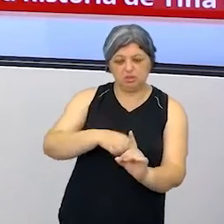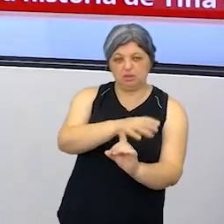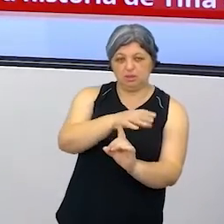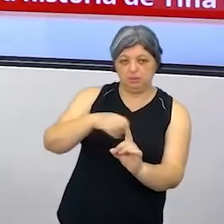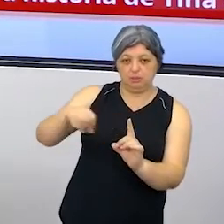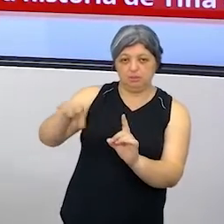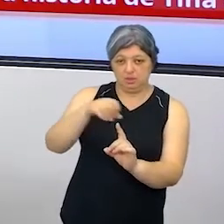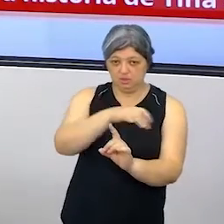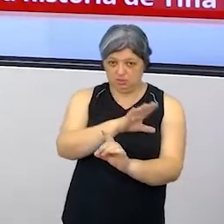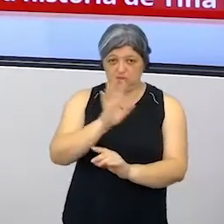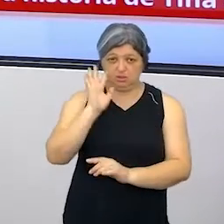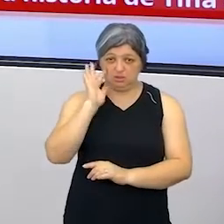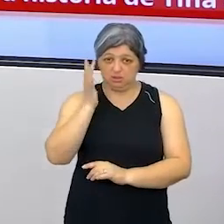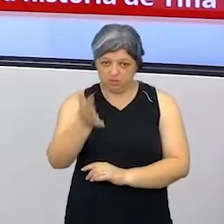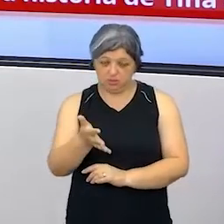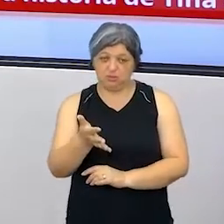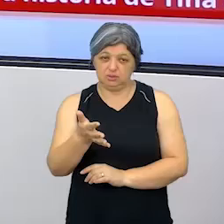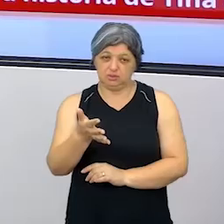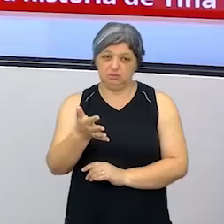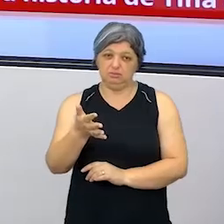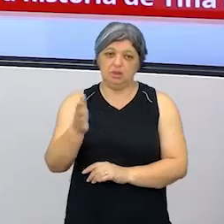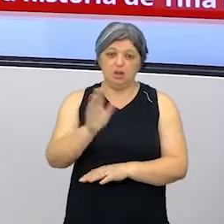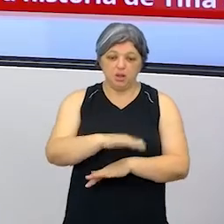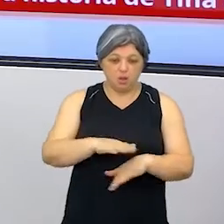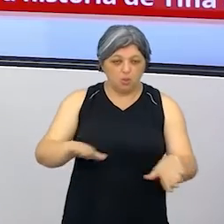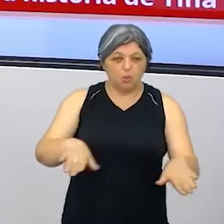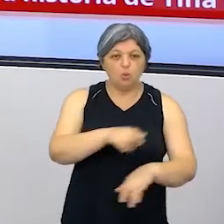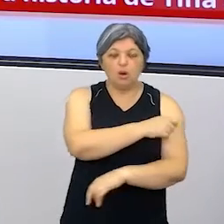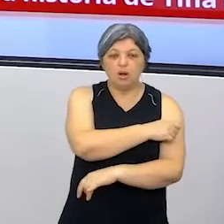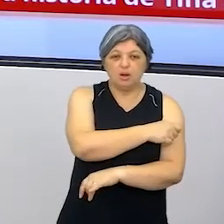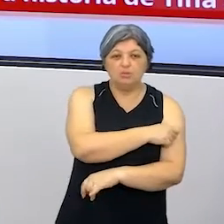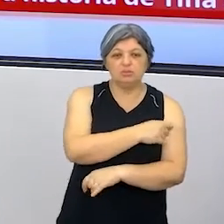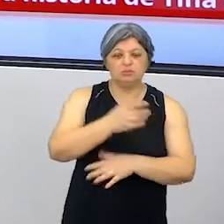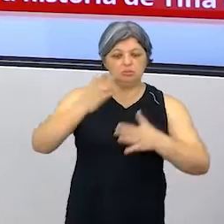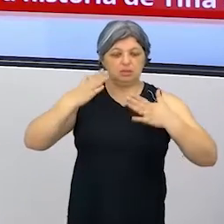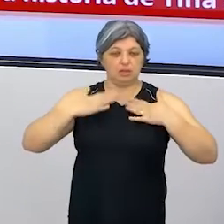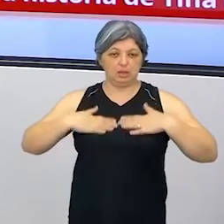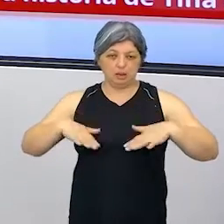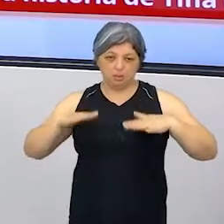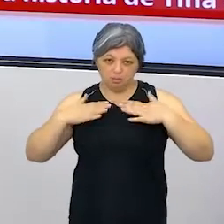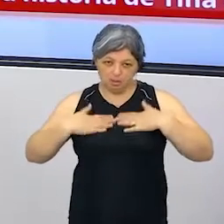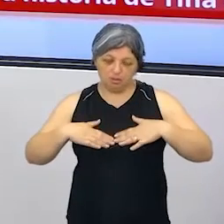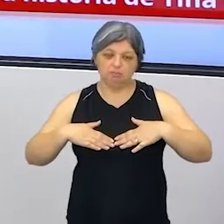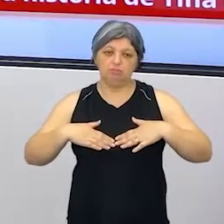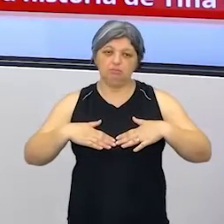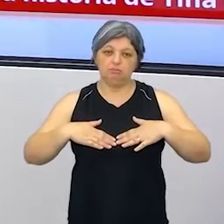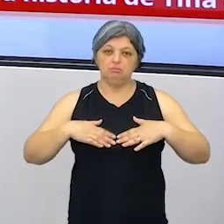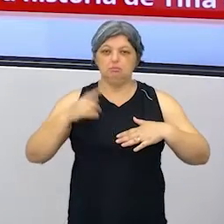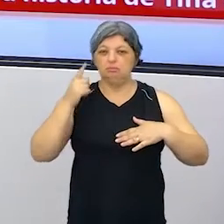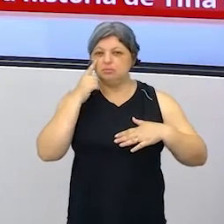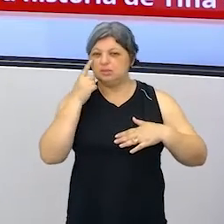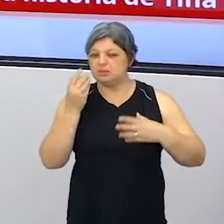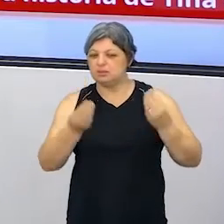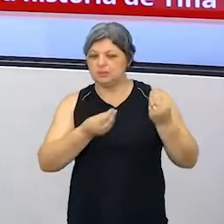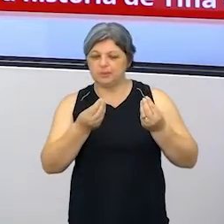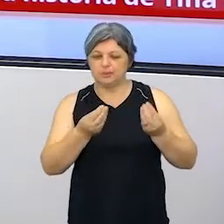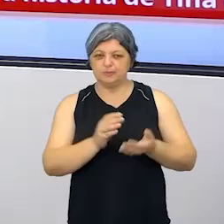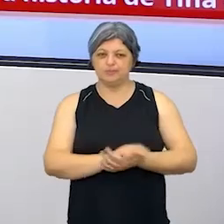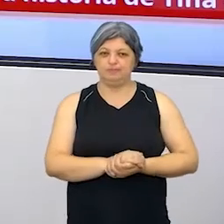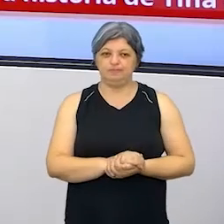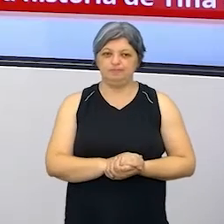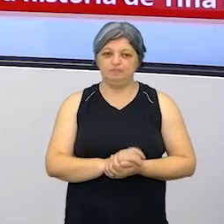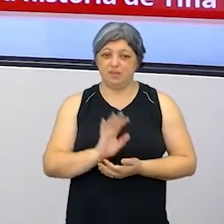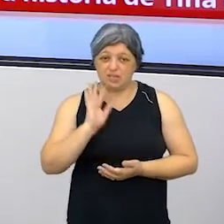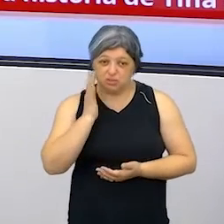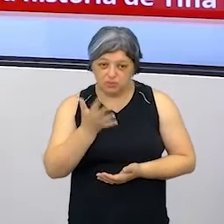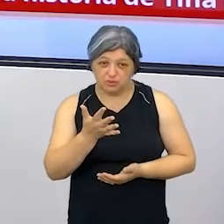solução vai levar os alunos a pararem, se acalmarem, para pensar, na situação, né? Acho que pensar